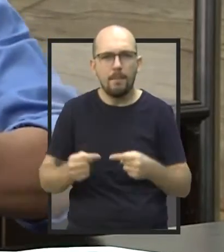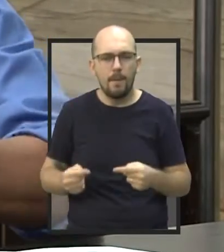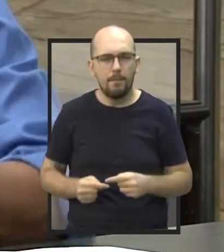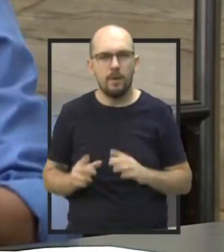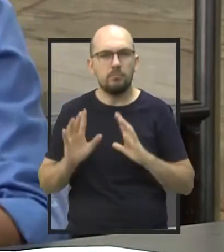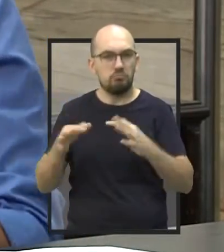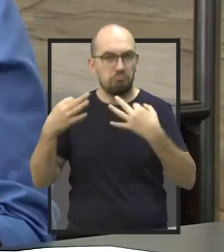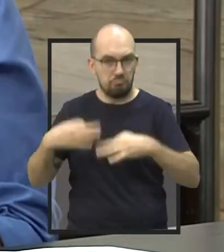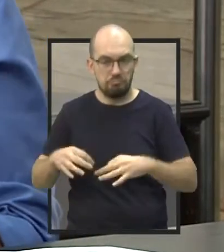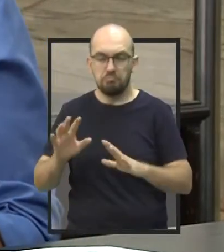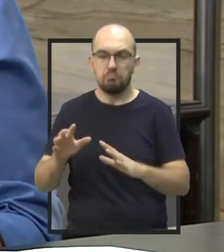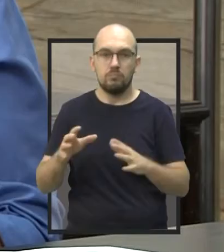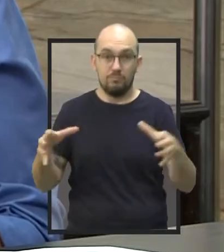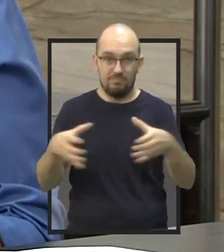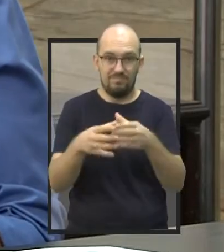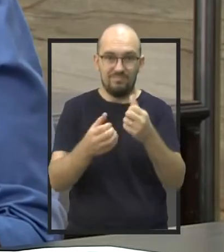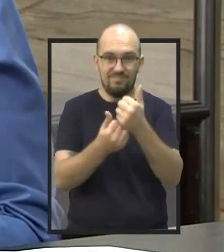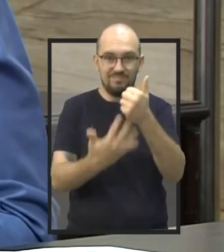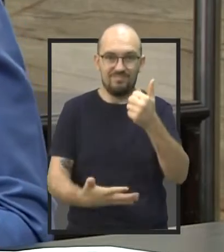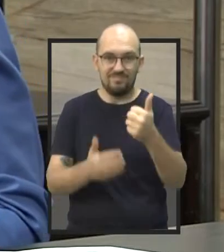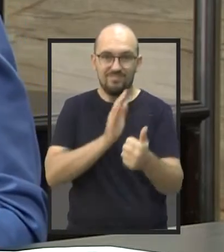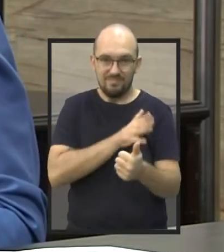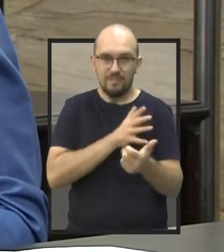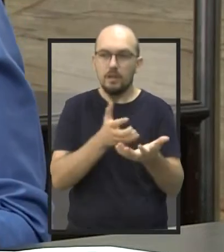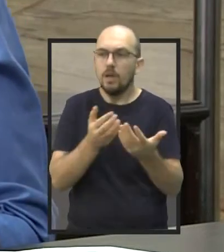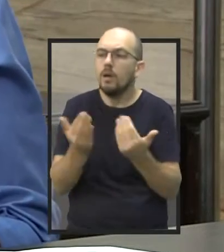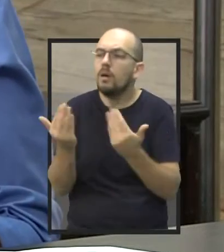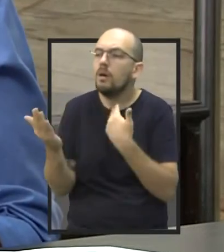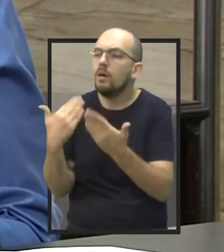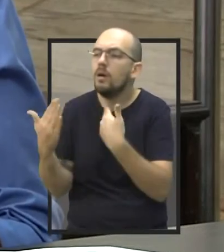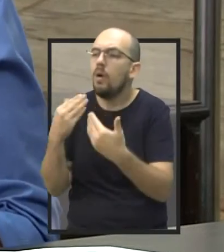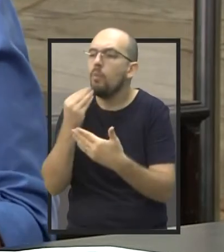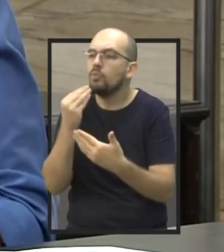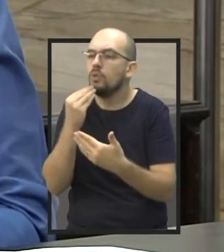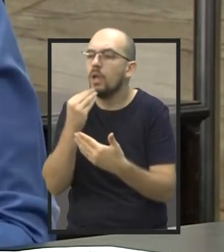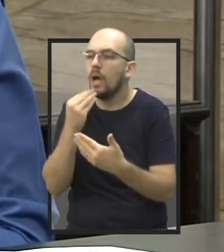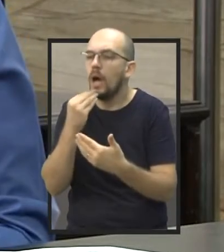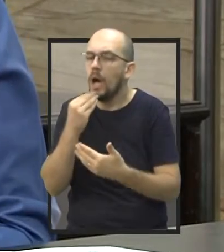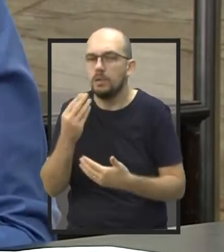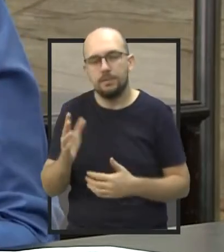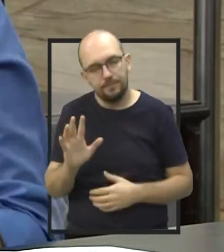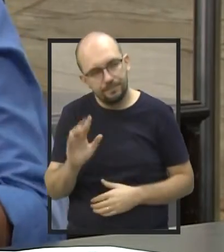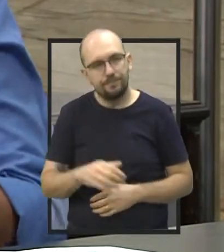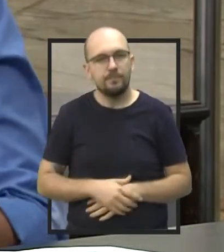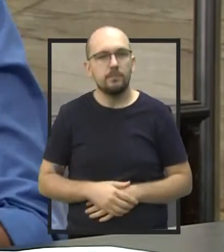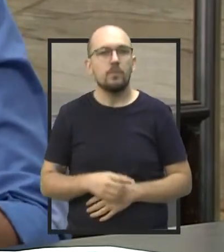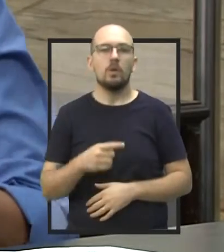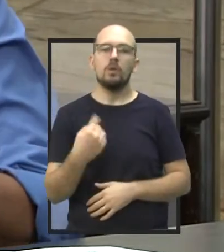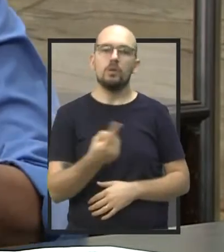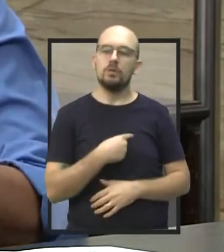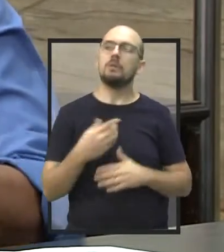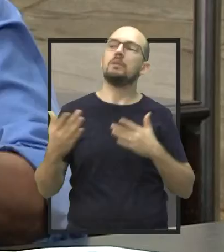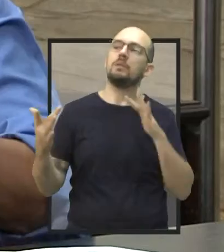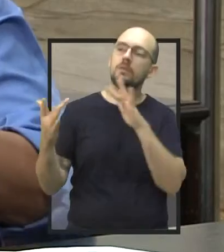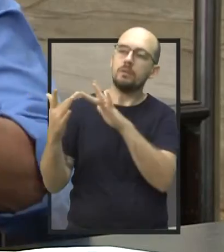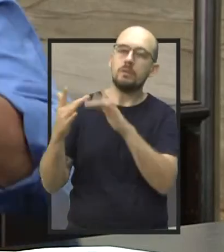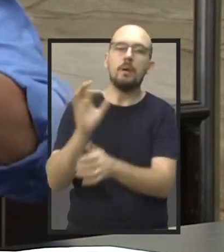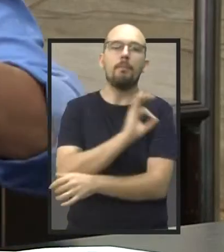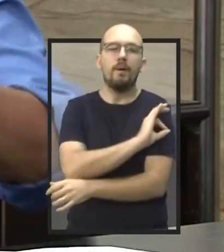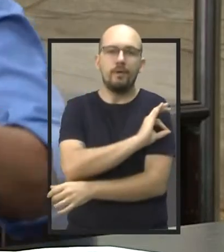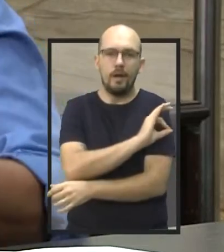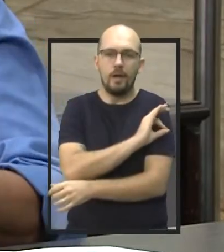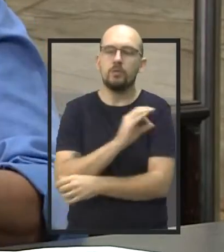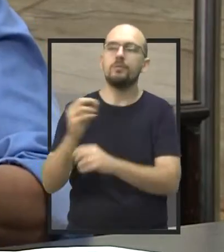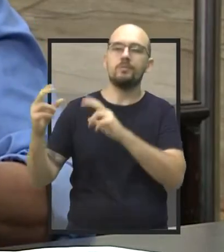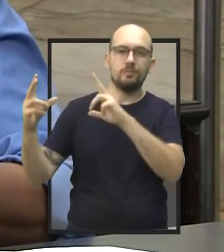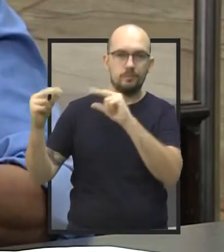ordem. Então, o que eles queriam? Uma oportunidade. E nós trabalhamos em cima disso, lutamos e falamos com o prefeito, e naquele primeiro momento que